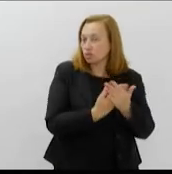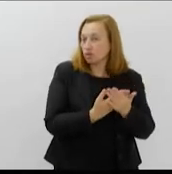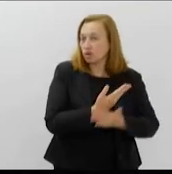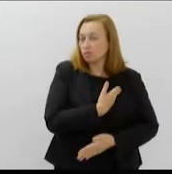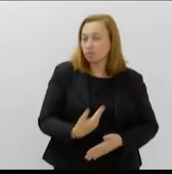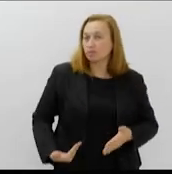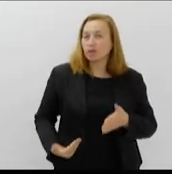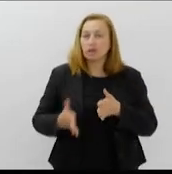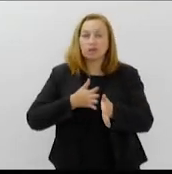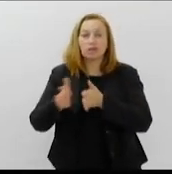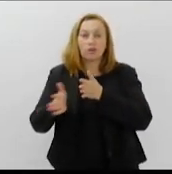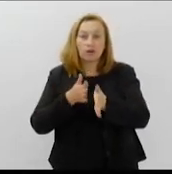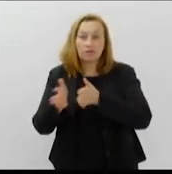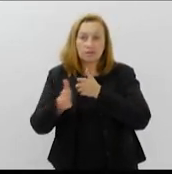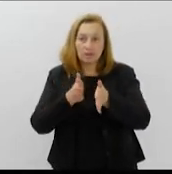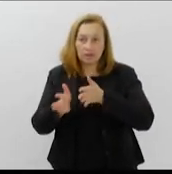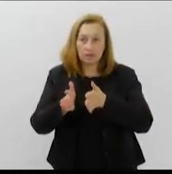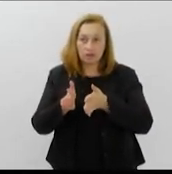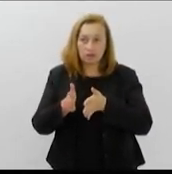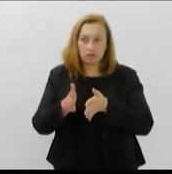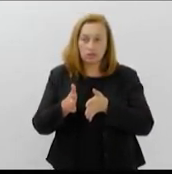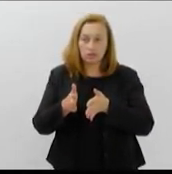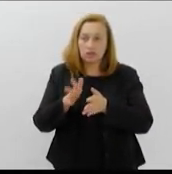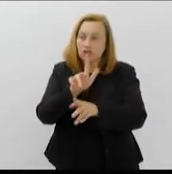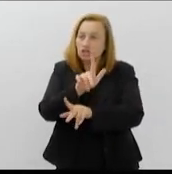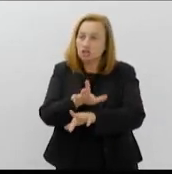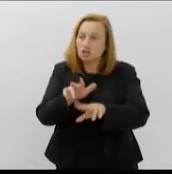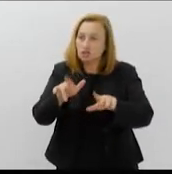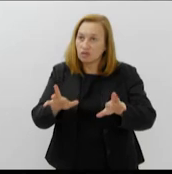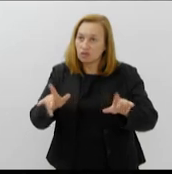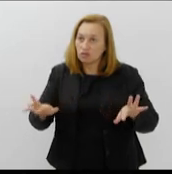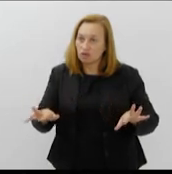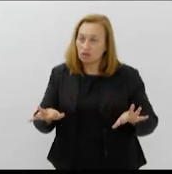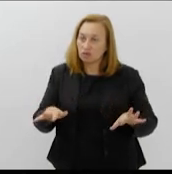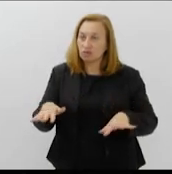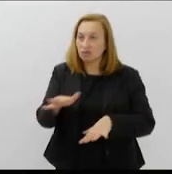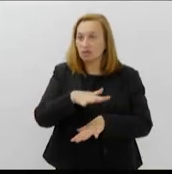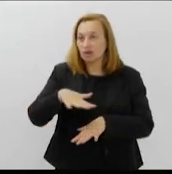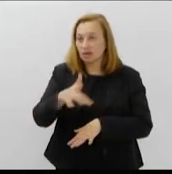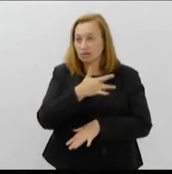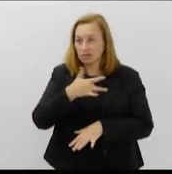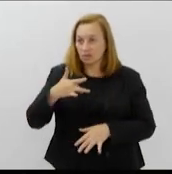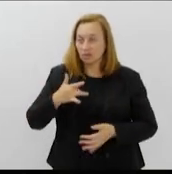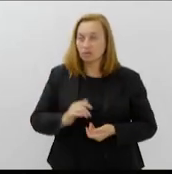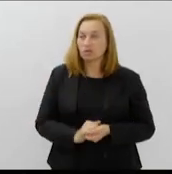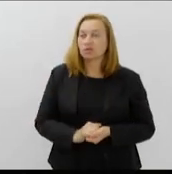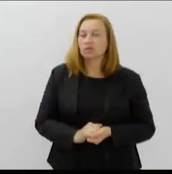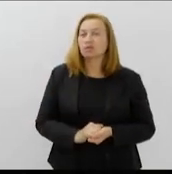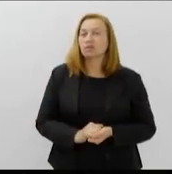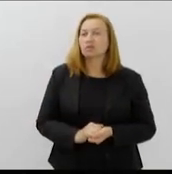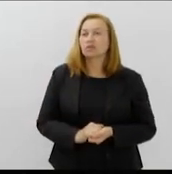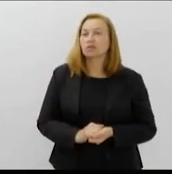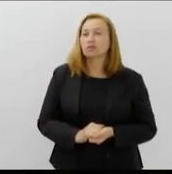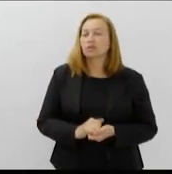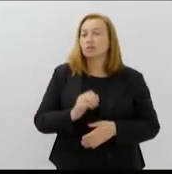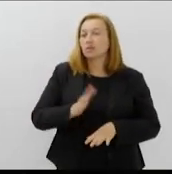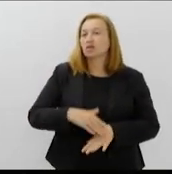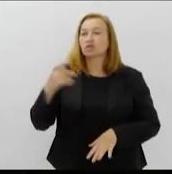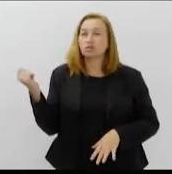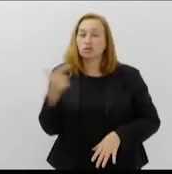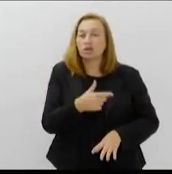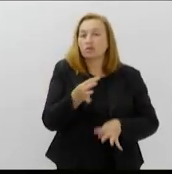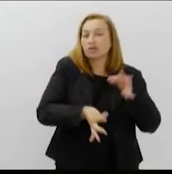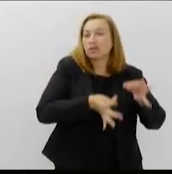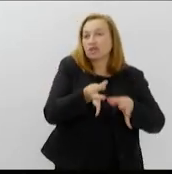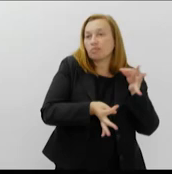regular e facilitado a diversos tipos de serviços de saúde, muito além do tratamento de